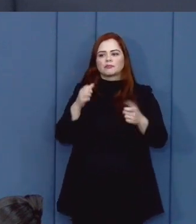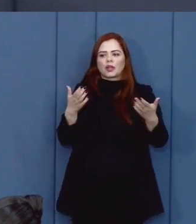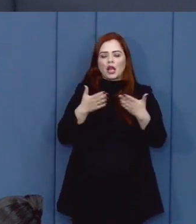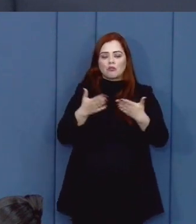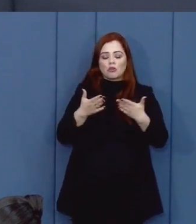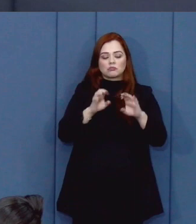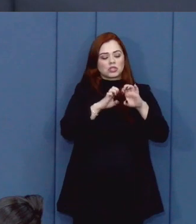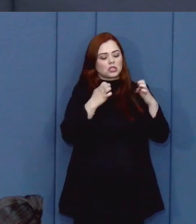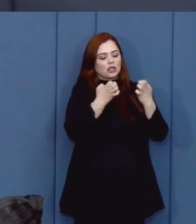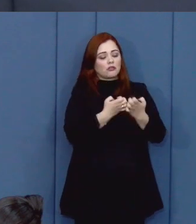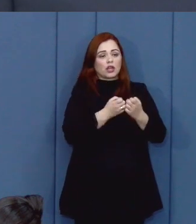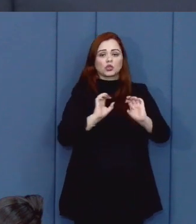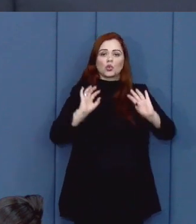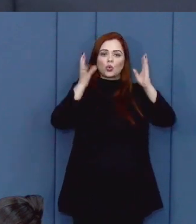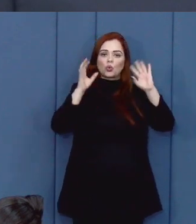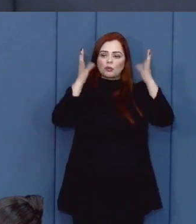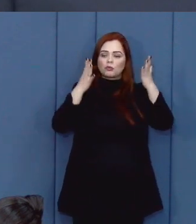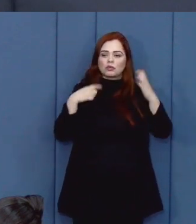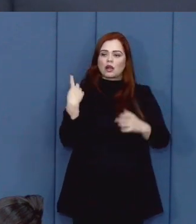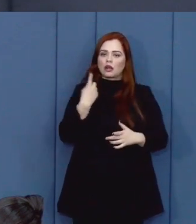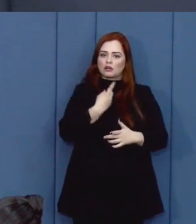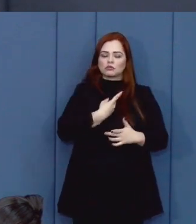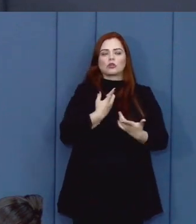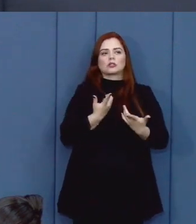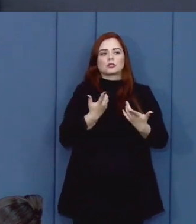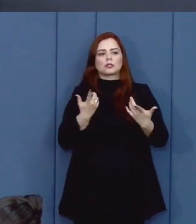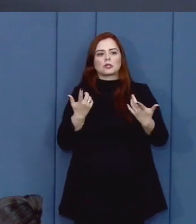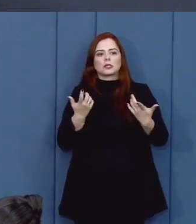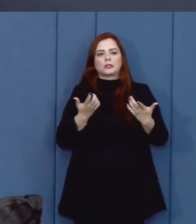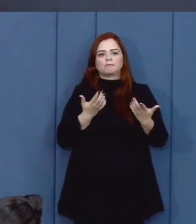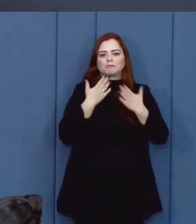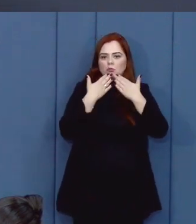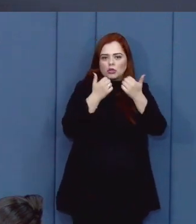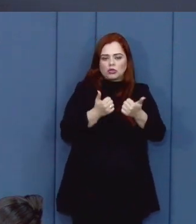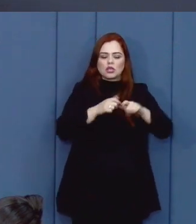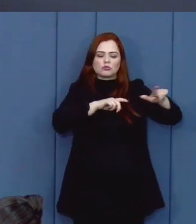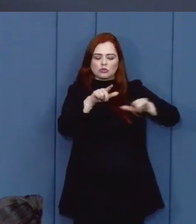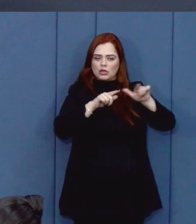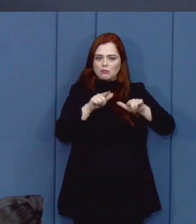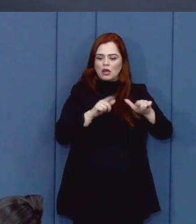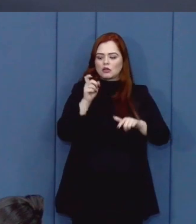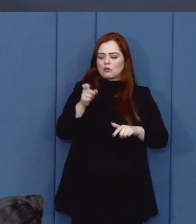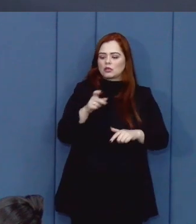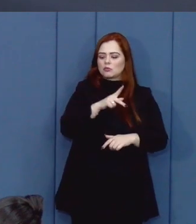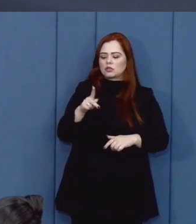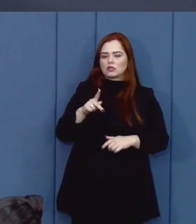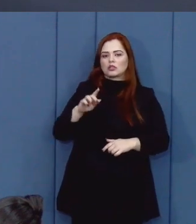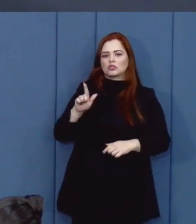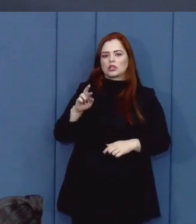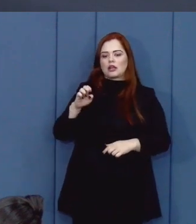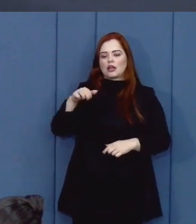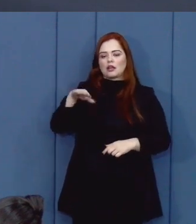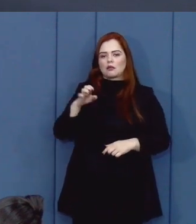nesse evento aqui a gente tanto celebrar os nossos êxitos, né, que na figura do meu amigo Guilherme Costa, ex-presidente do Codex, né, com o